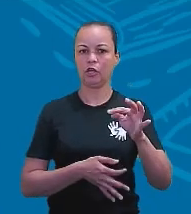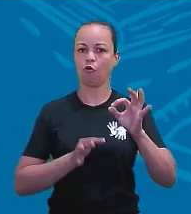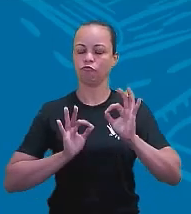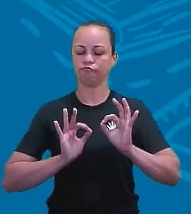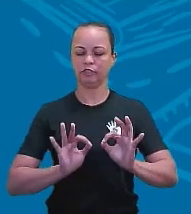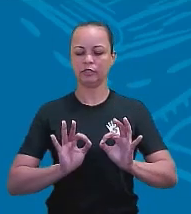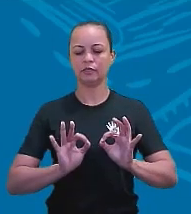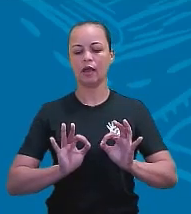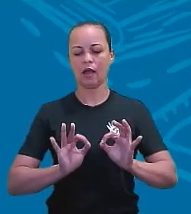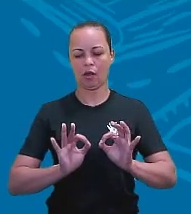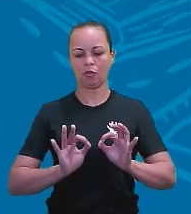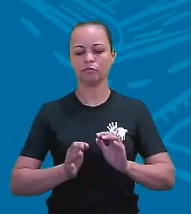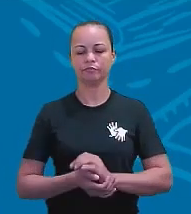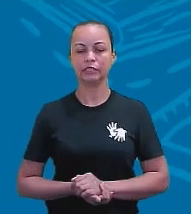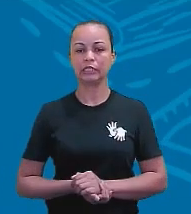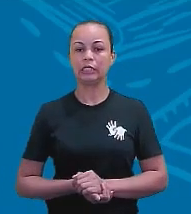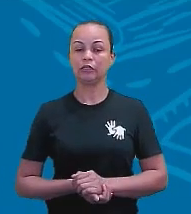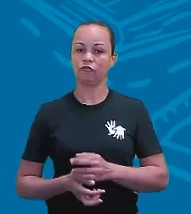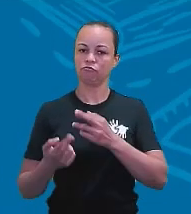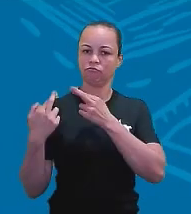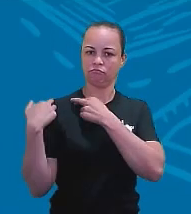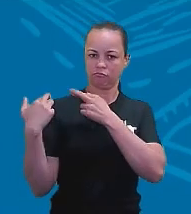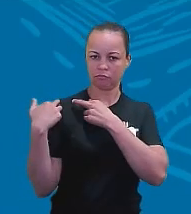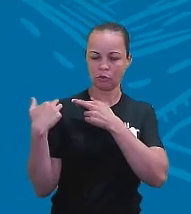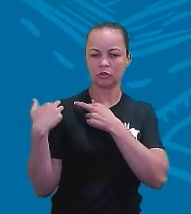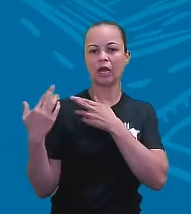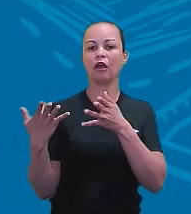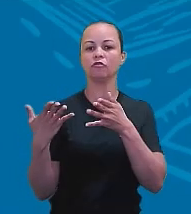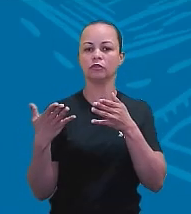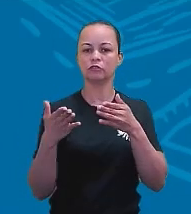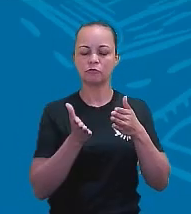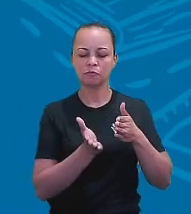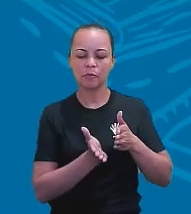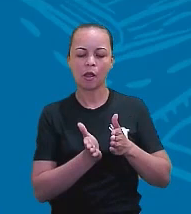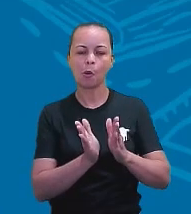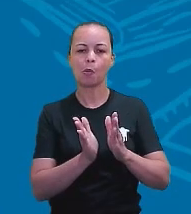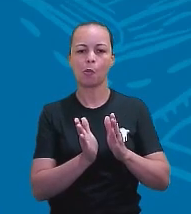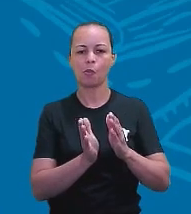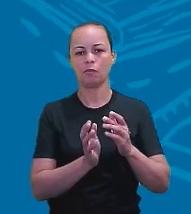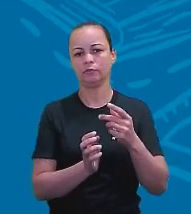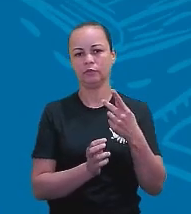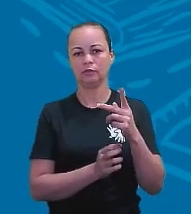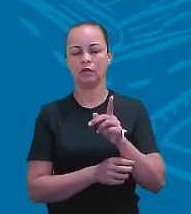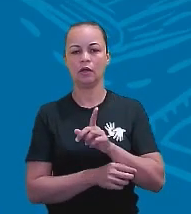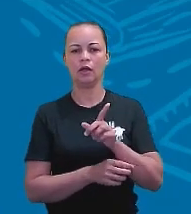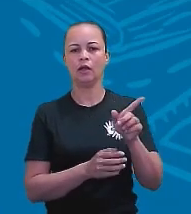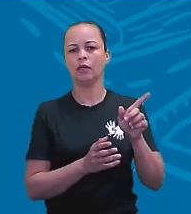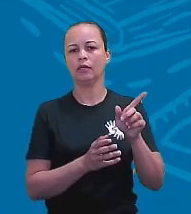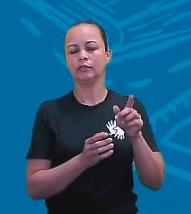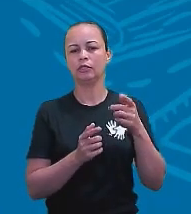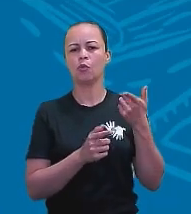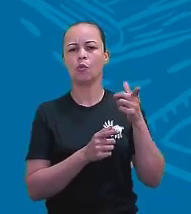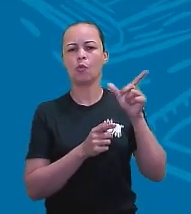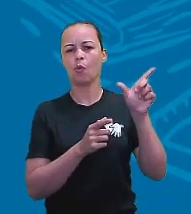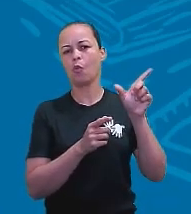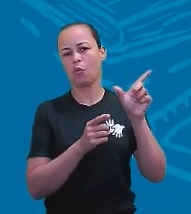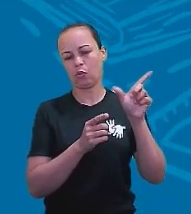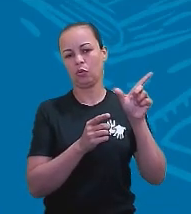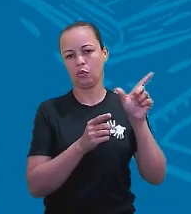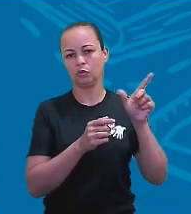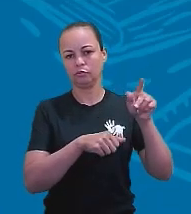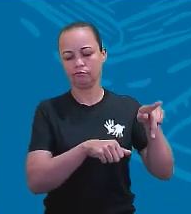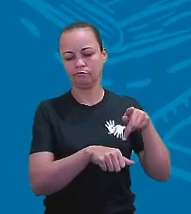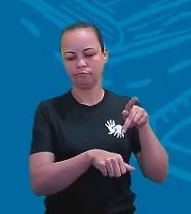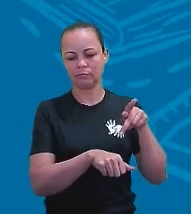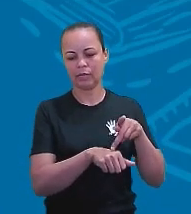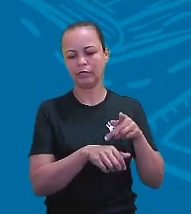tá? Que foi a responsável exatamente para fazer esse percurso aí, lá em Liverpool, no Bristol. Então, a